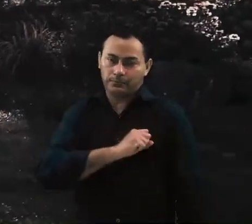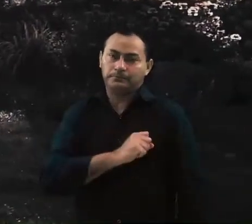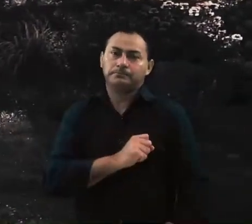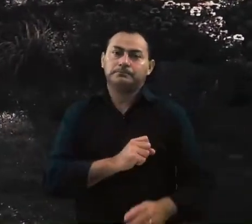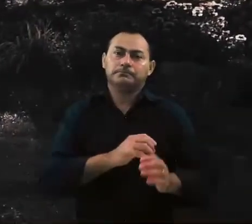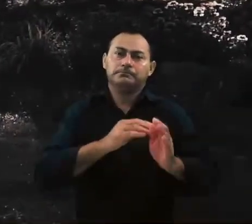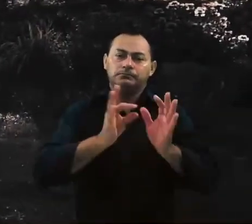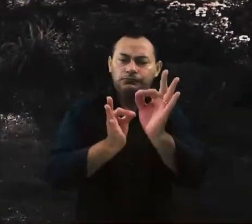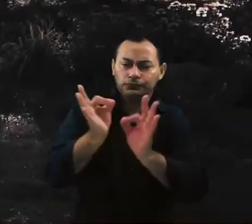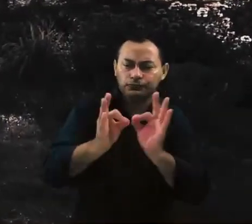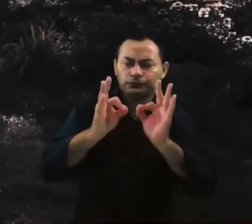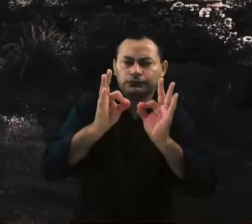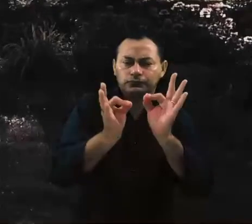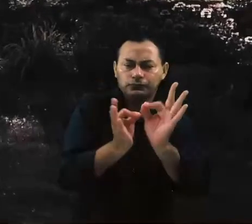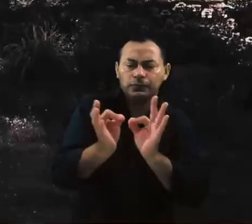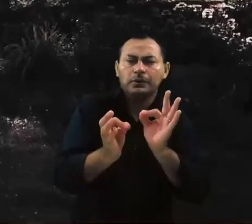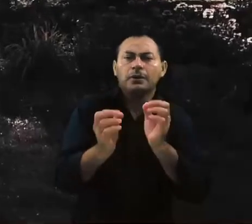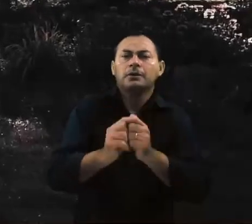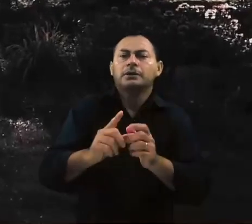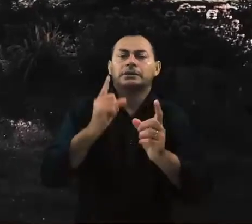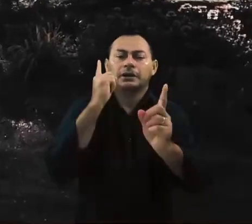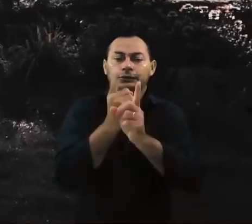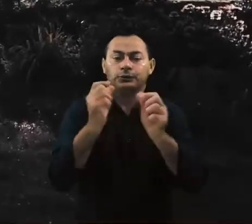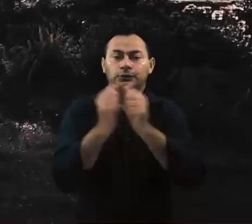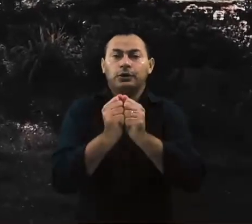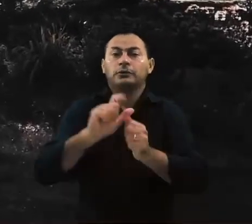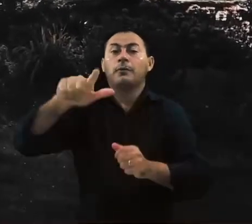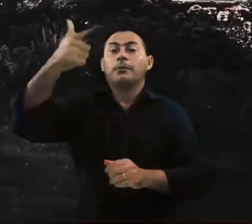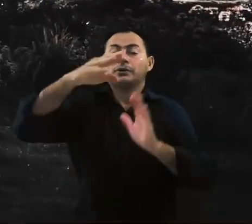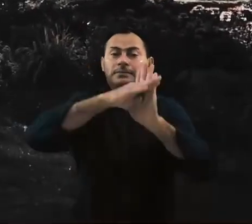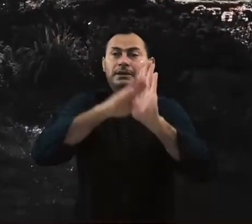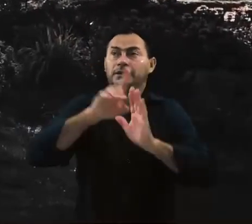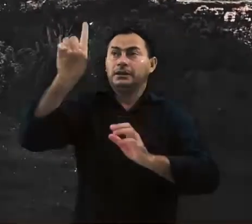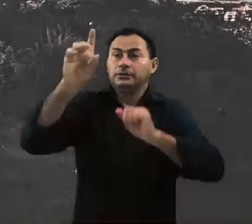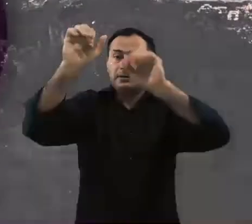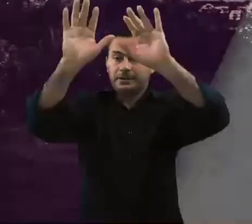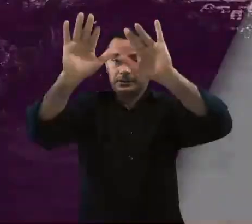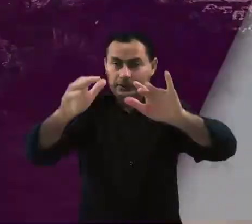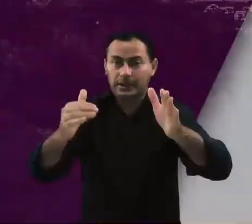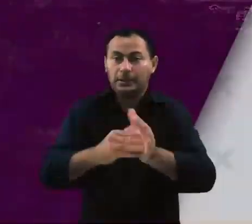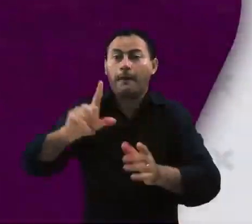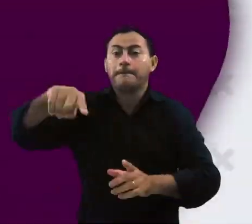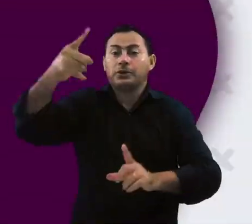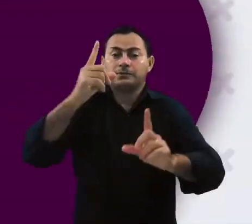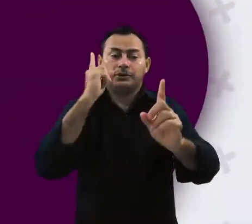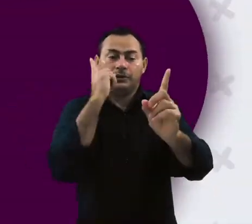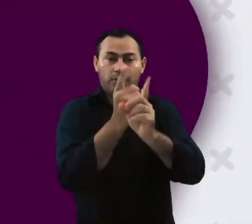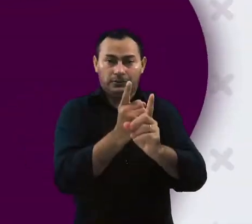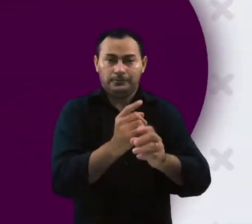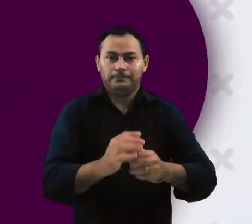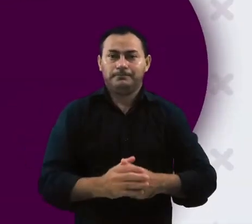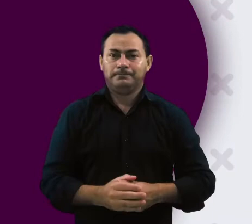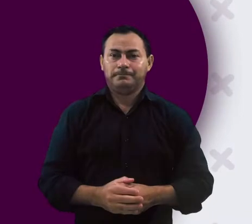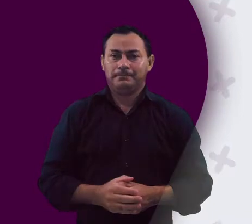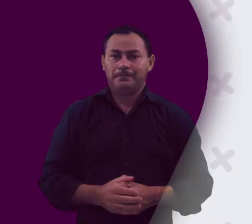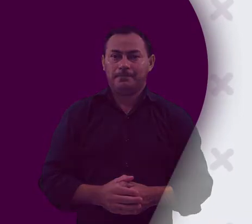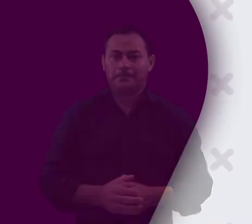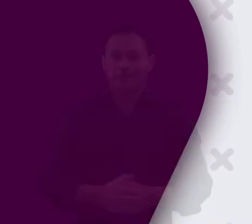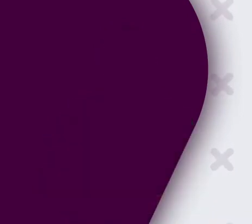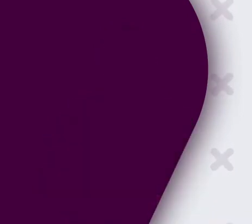amor programe-se para estar conosco no próximo programa Deus te abençoe até lá